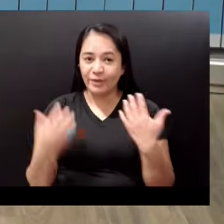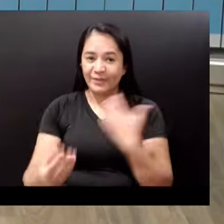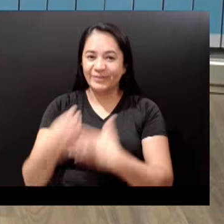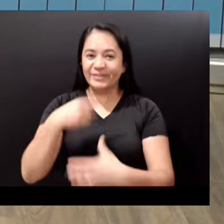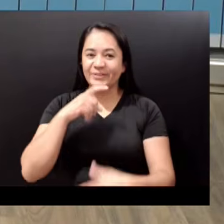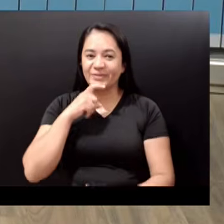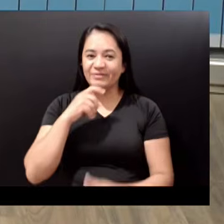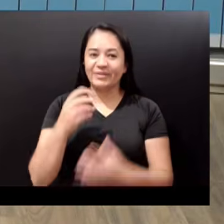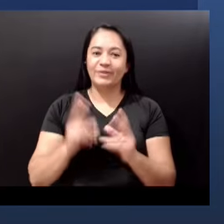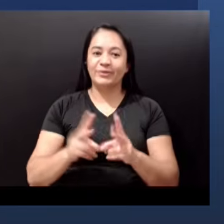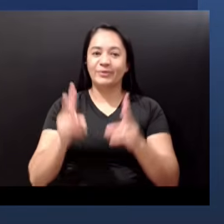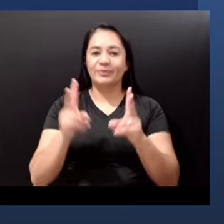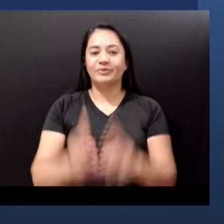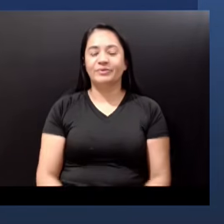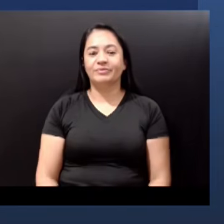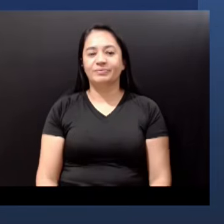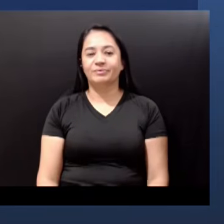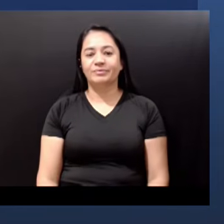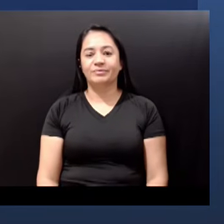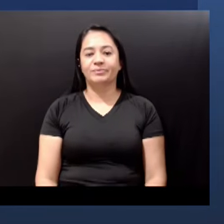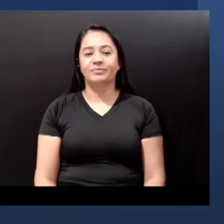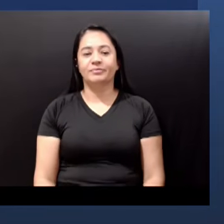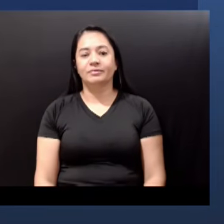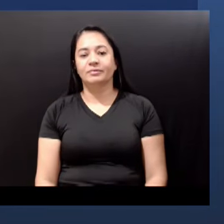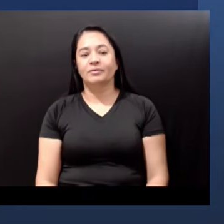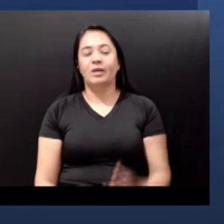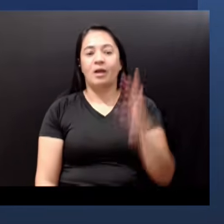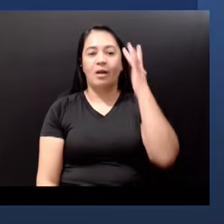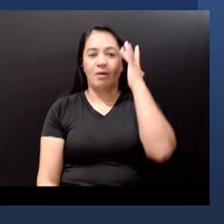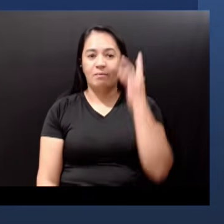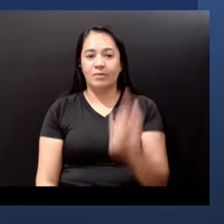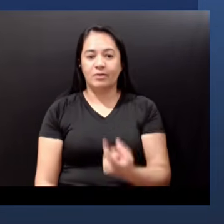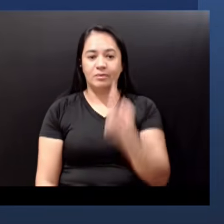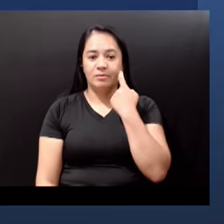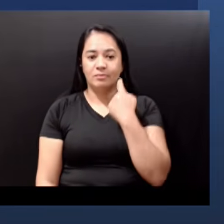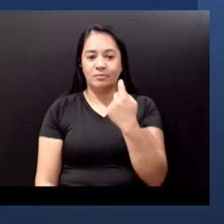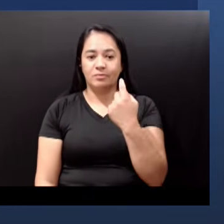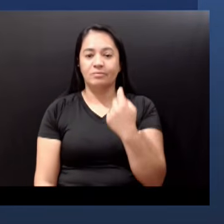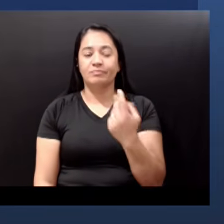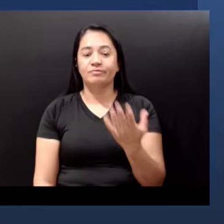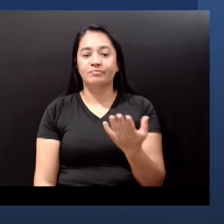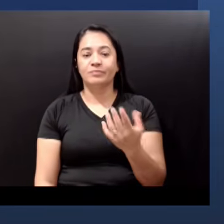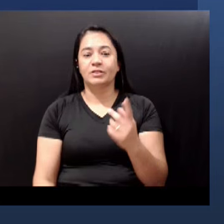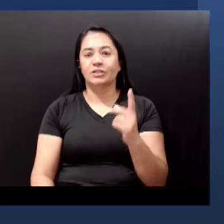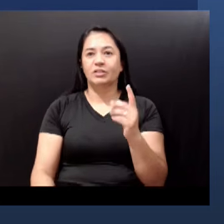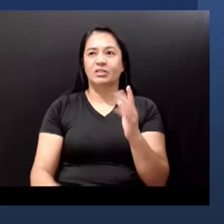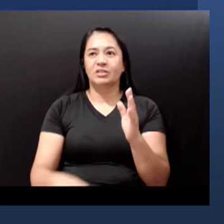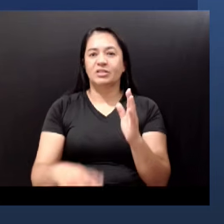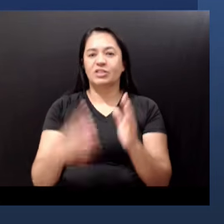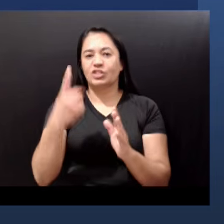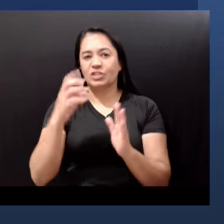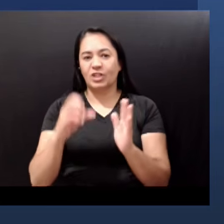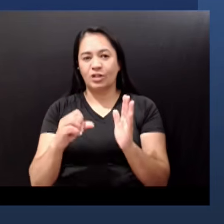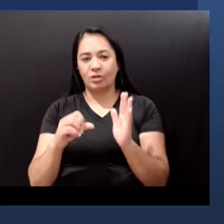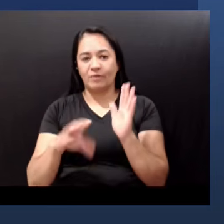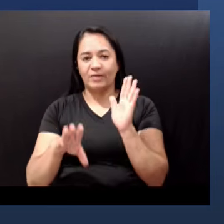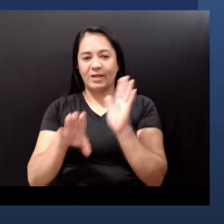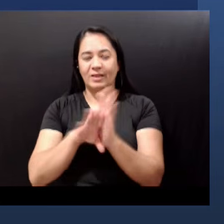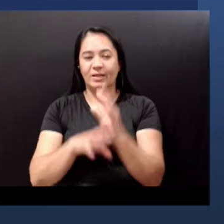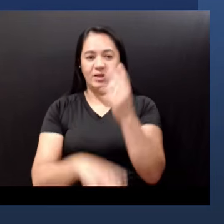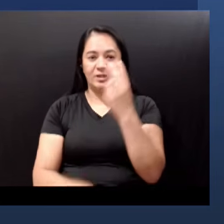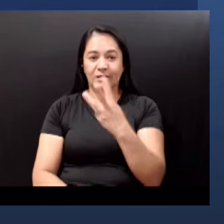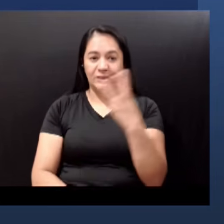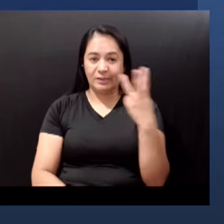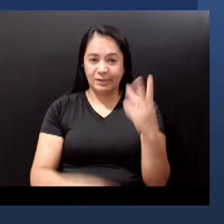já estão aqui na minha tela. Para amanhã, sexta-feira, 22 de agosto, mínima de 19 graus e a máxima pode chegar